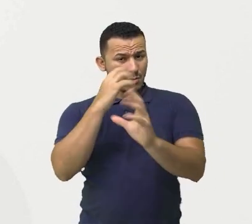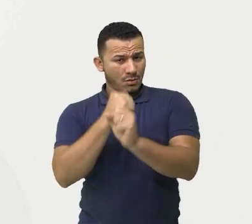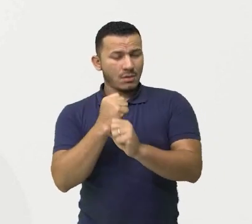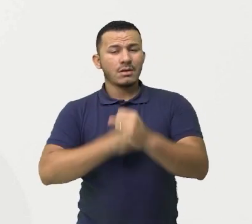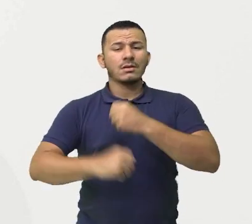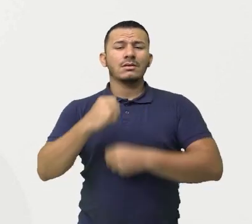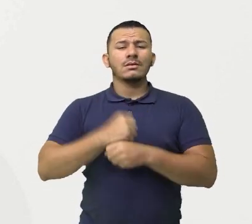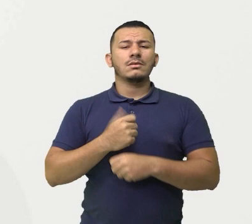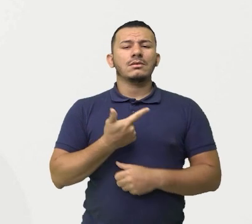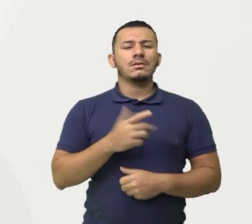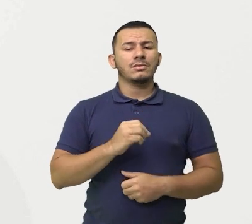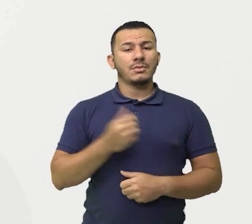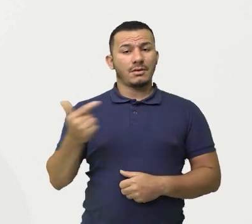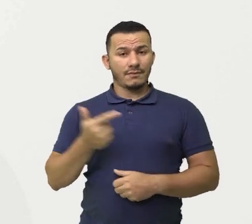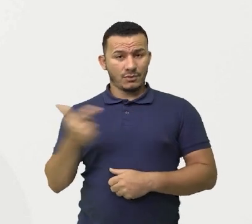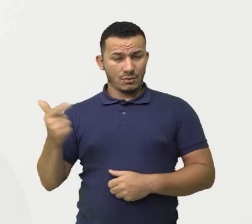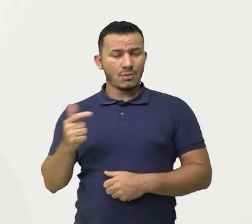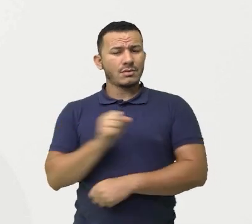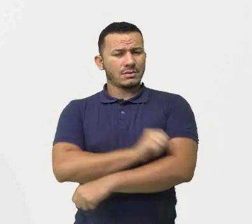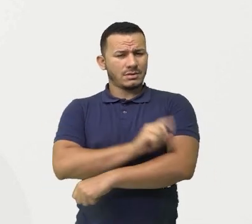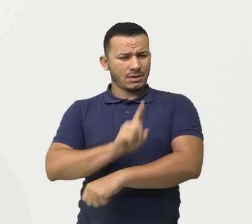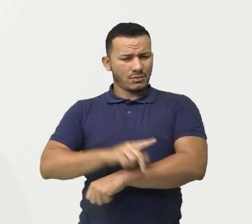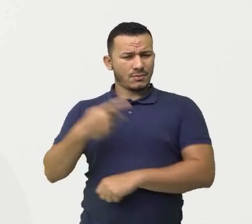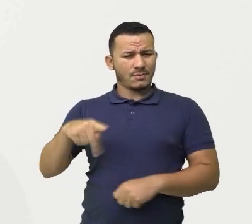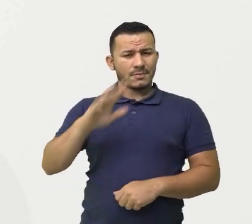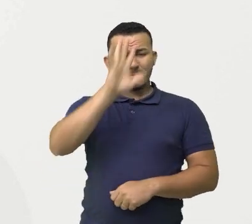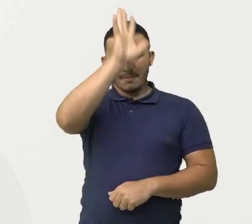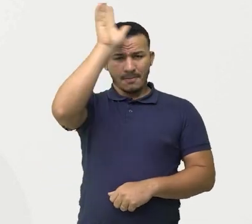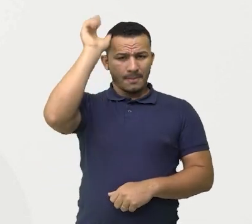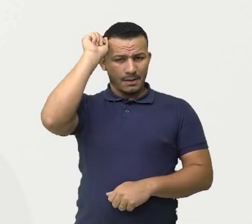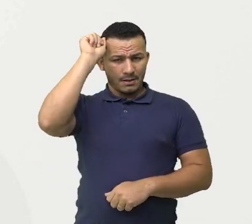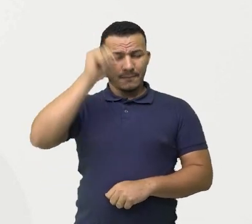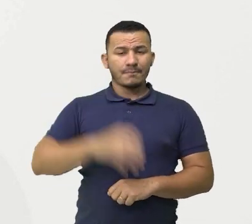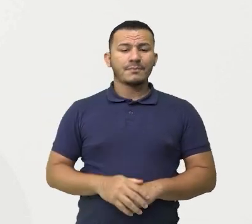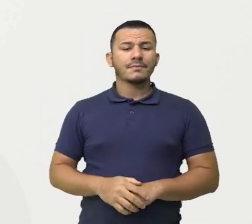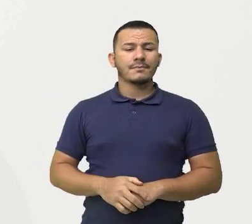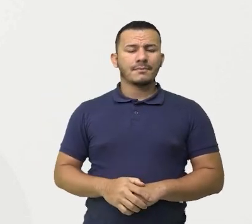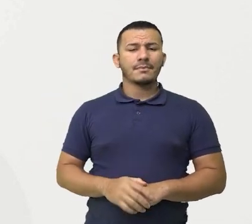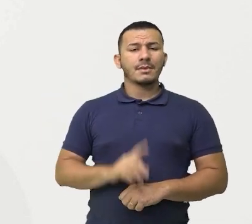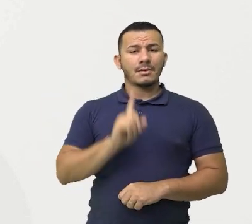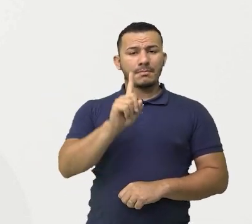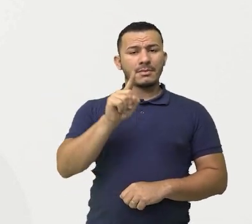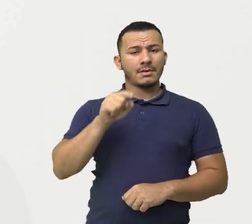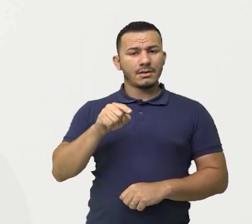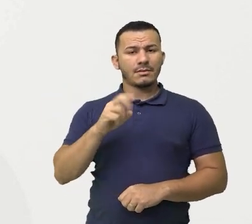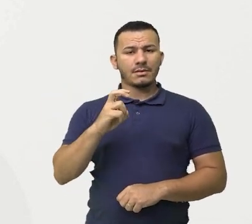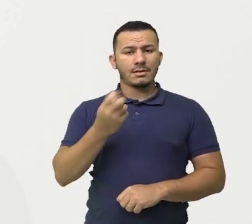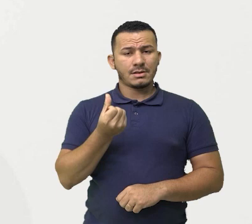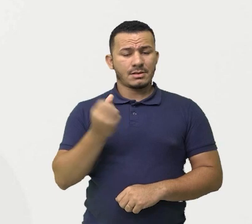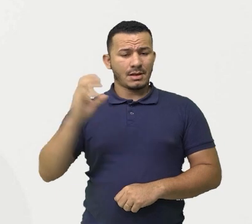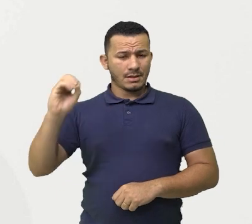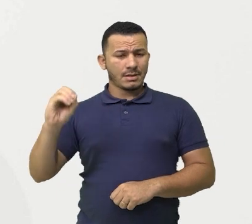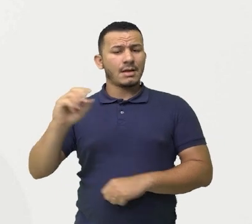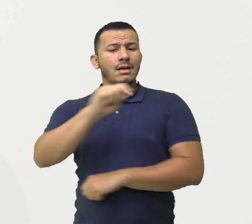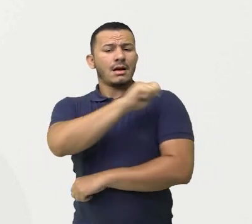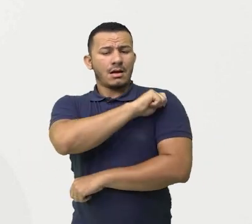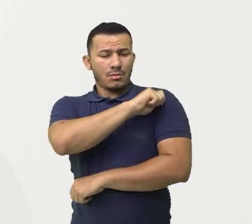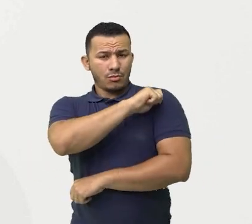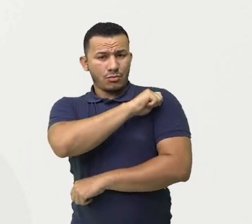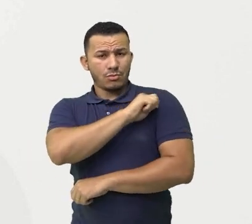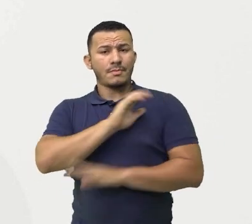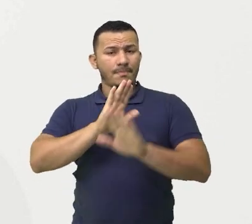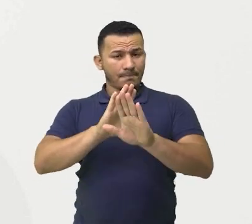2022, SEDUC Amazonas, é de 1.560 alunos, dos